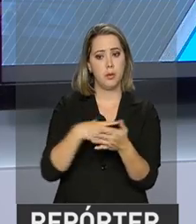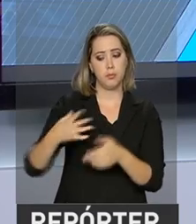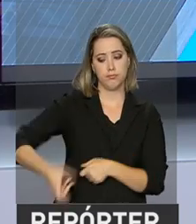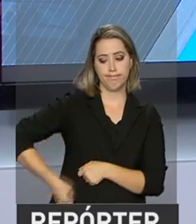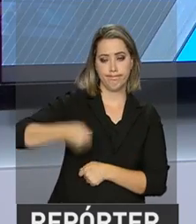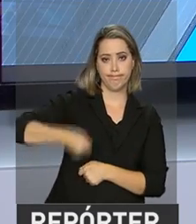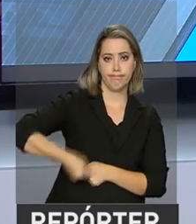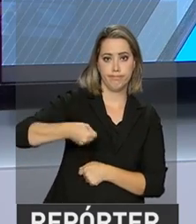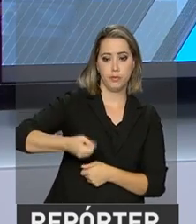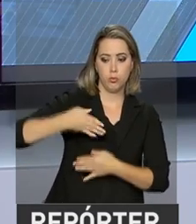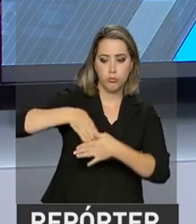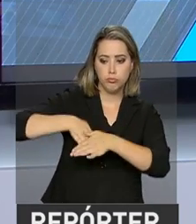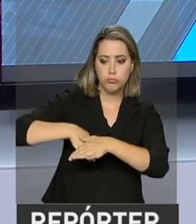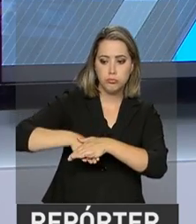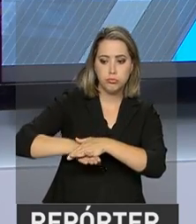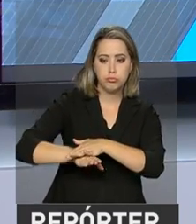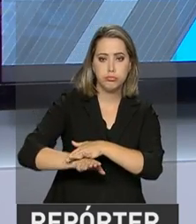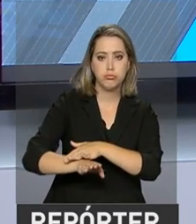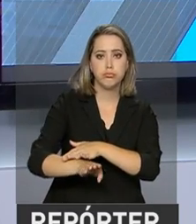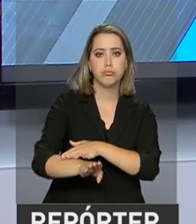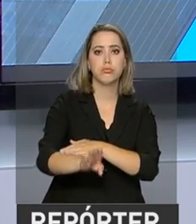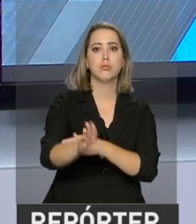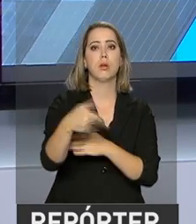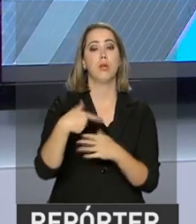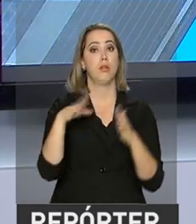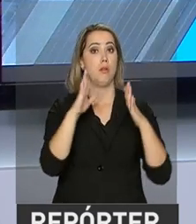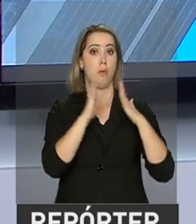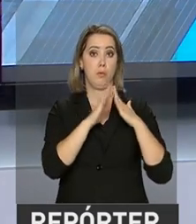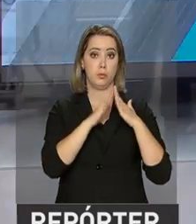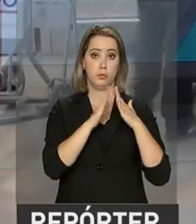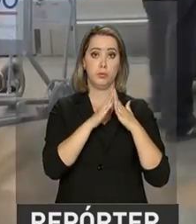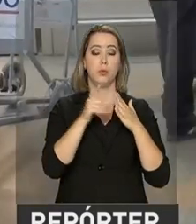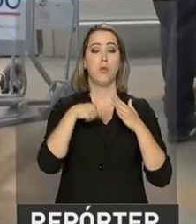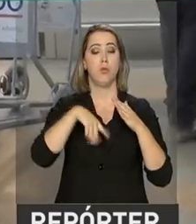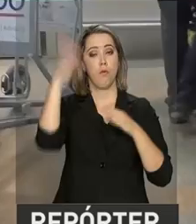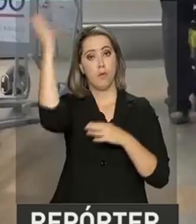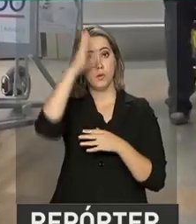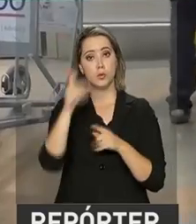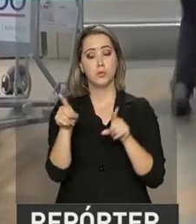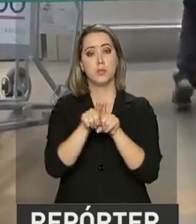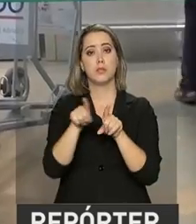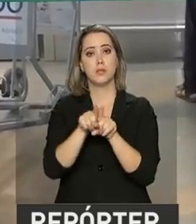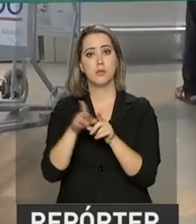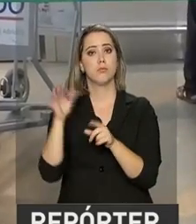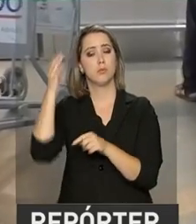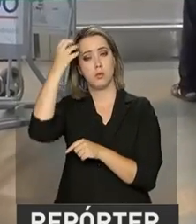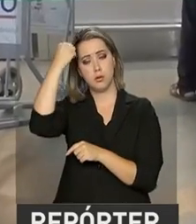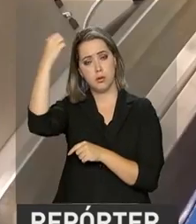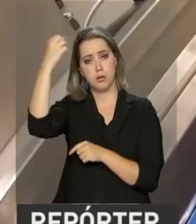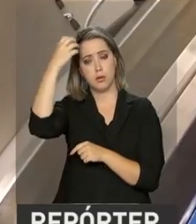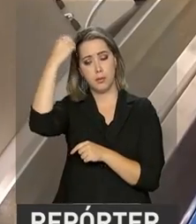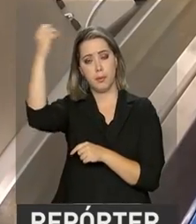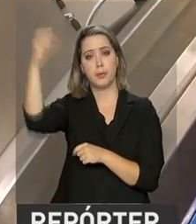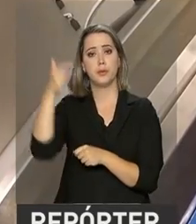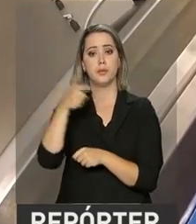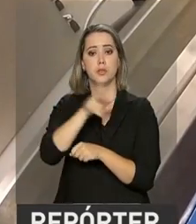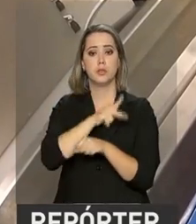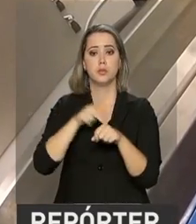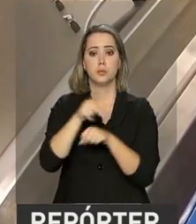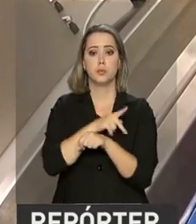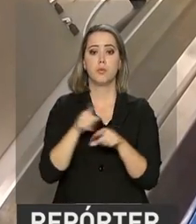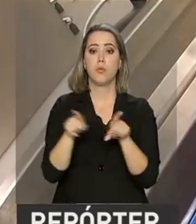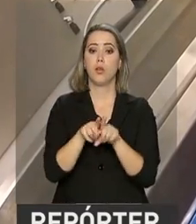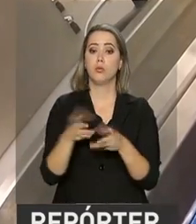voos domésticos e internacionais segundo a agência nacional de Aviação Civil a ANAC a nova regra vale para